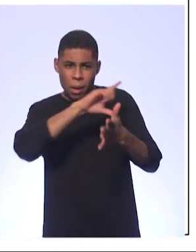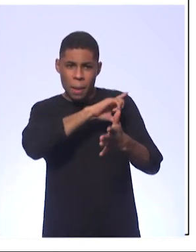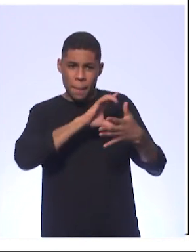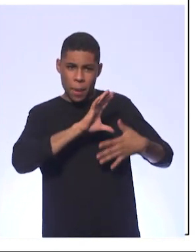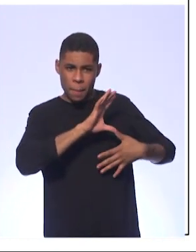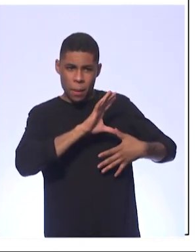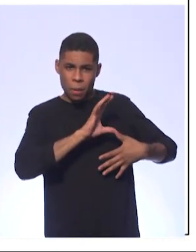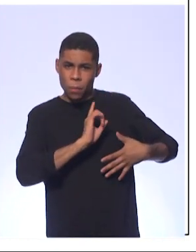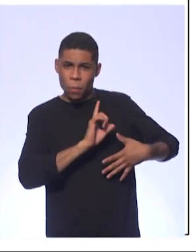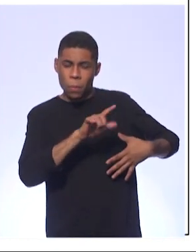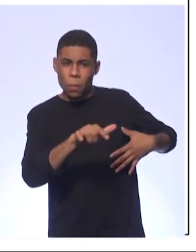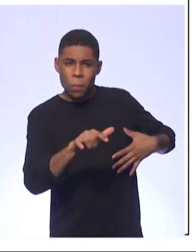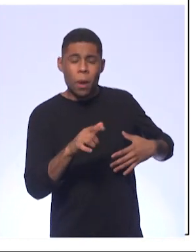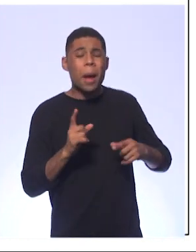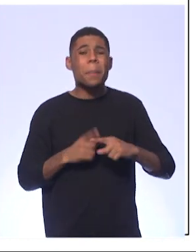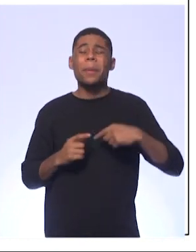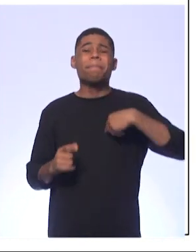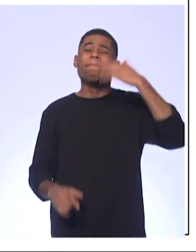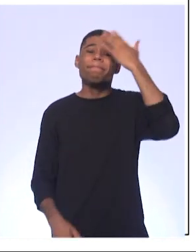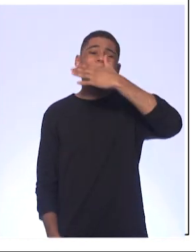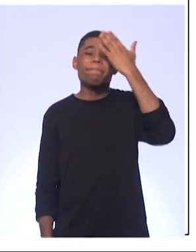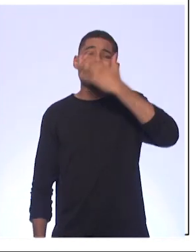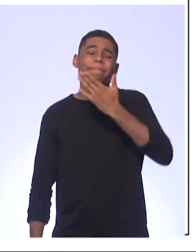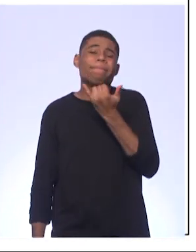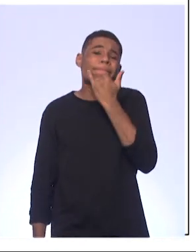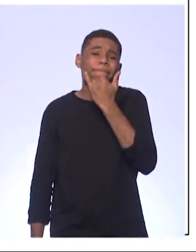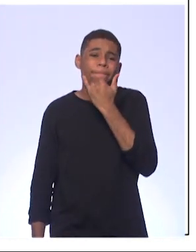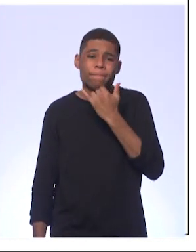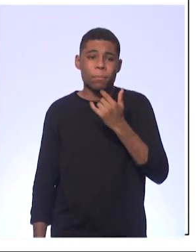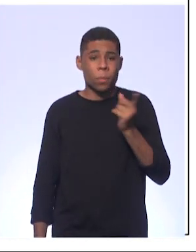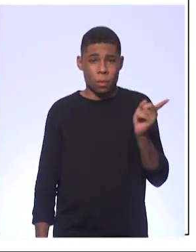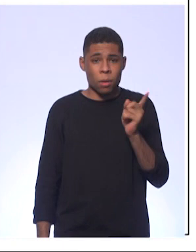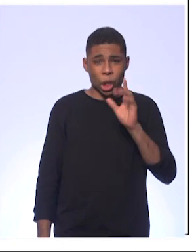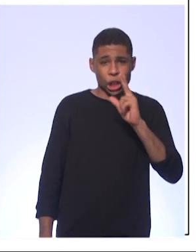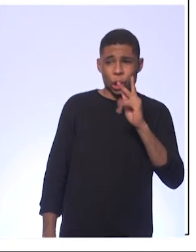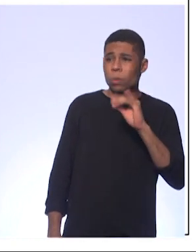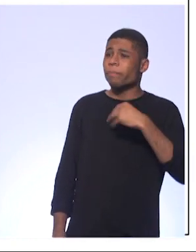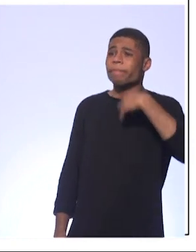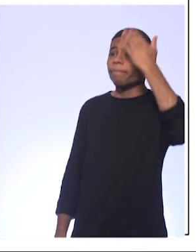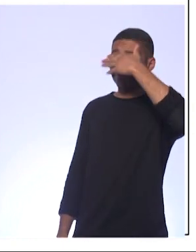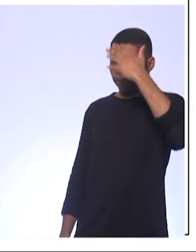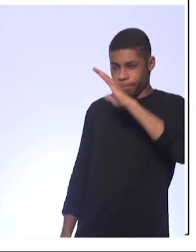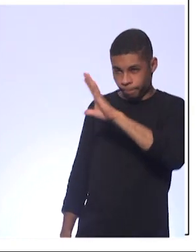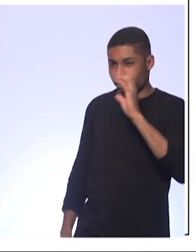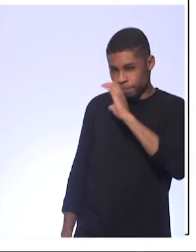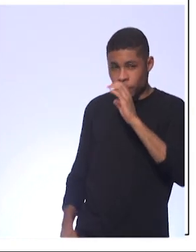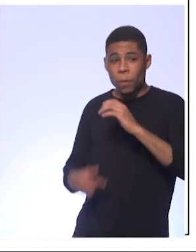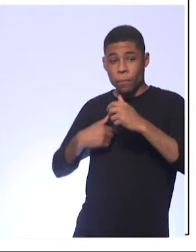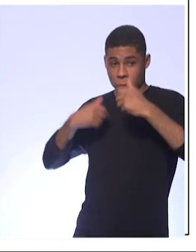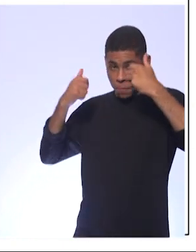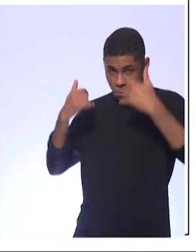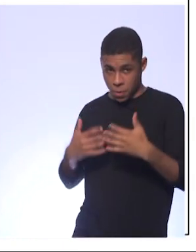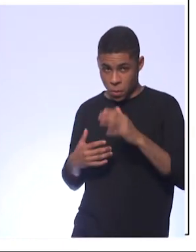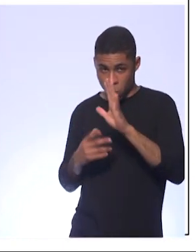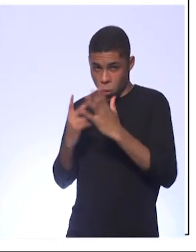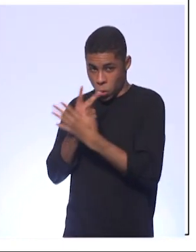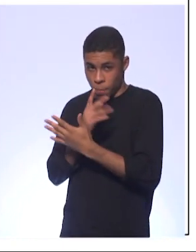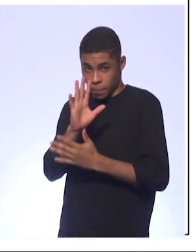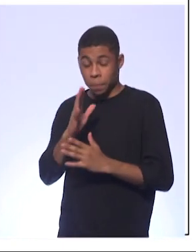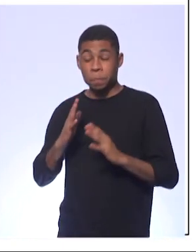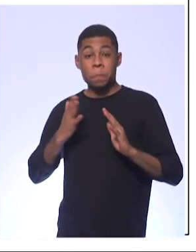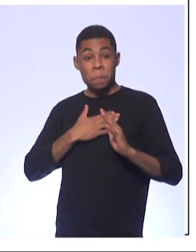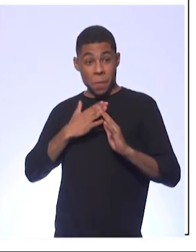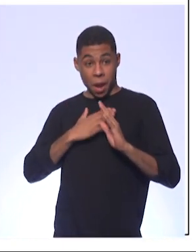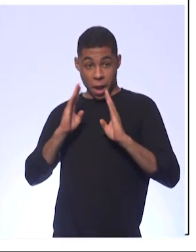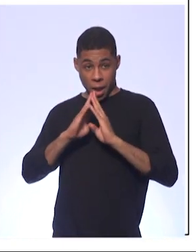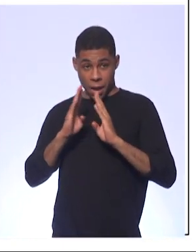é porque eu não estou vendo, então... Deixa eu explicar para todo mundo o que ocorreu. Aqui na minha